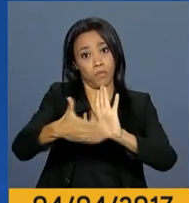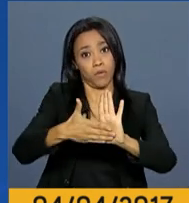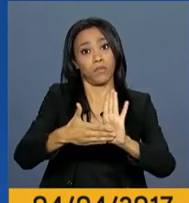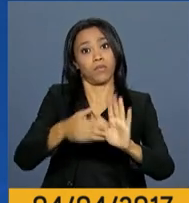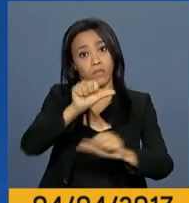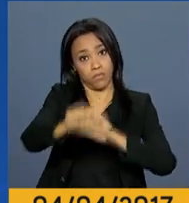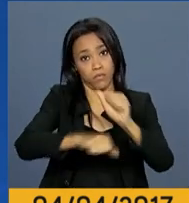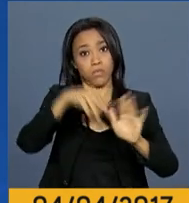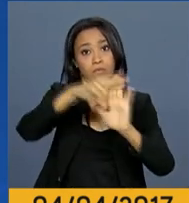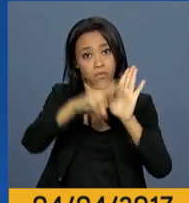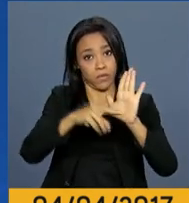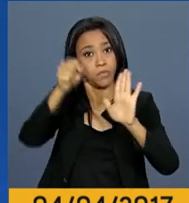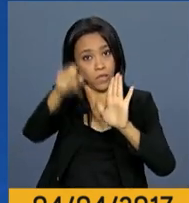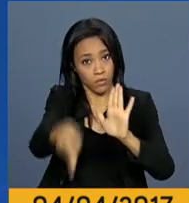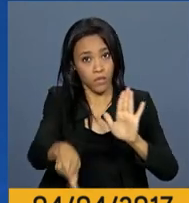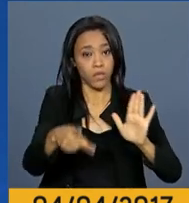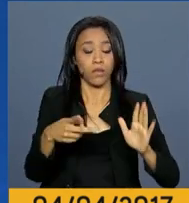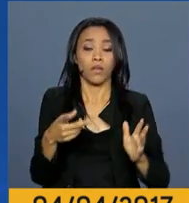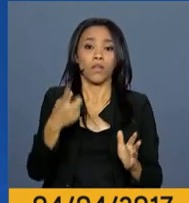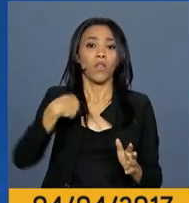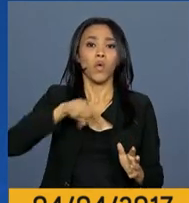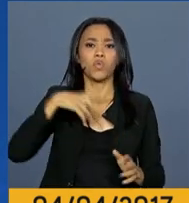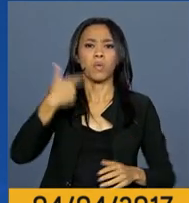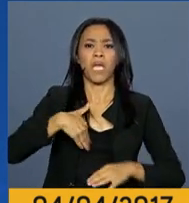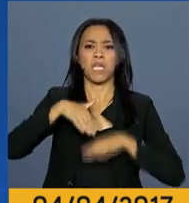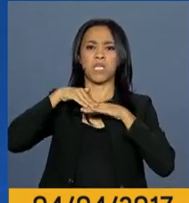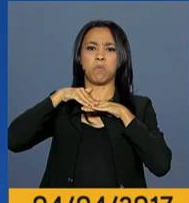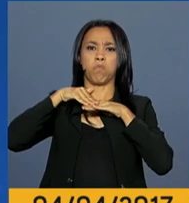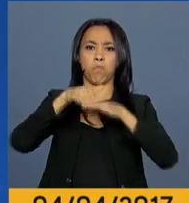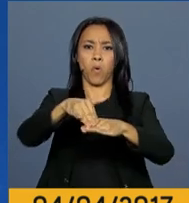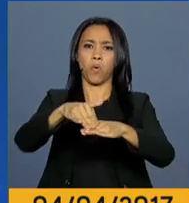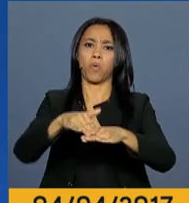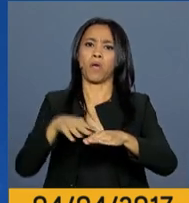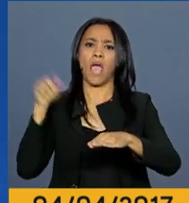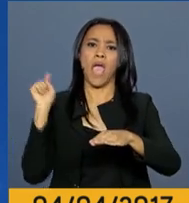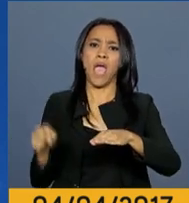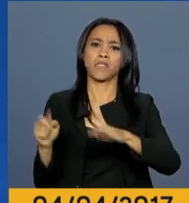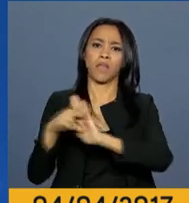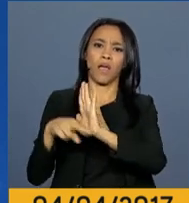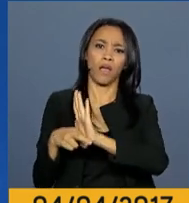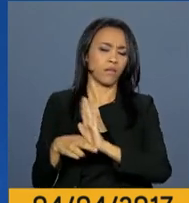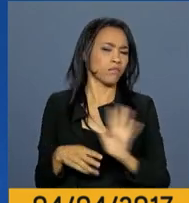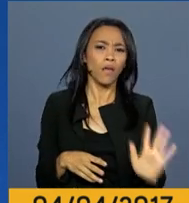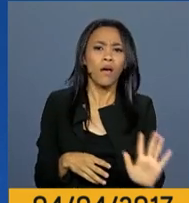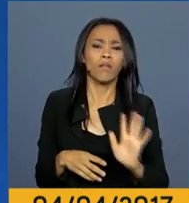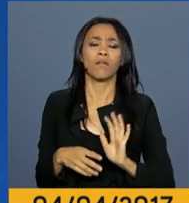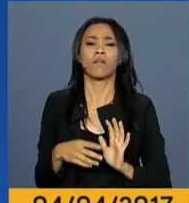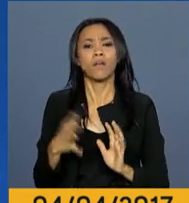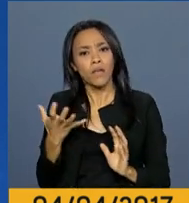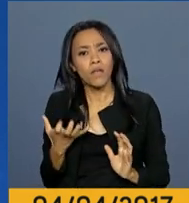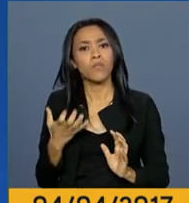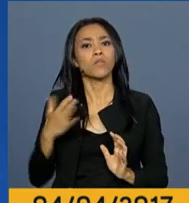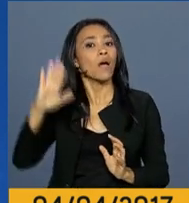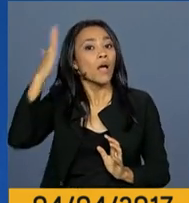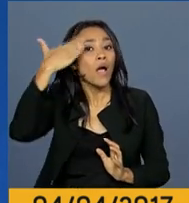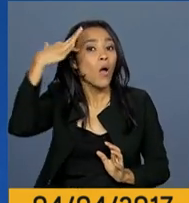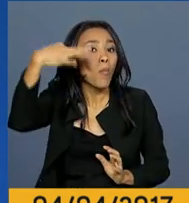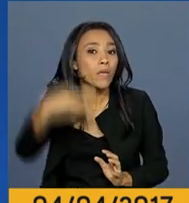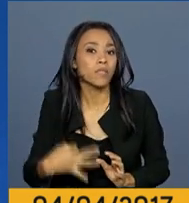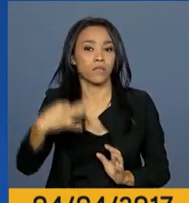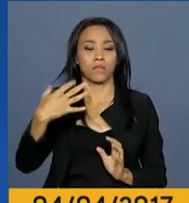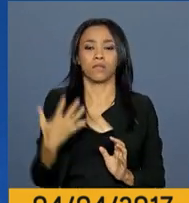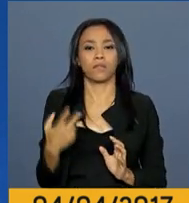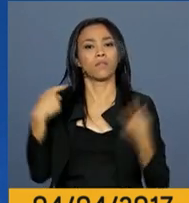Não queremos ditatorialmente impor esta ou aquela regra. Queremos, sim, ter a compreensão da